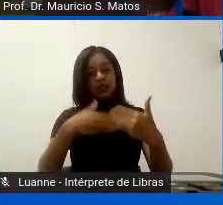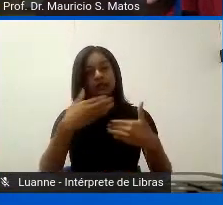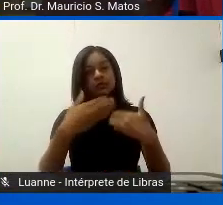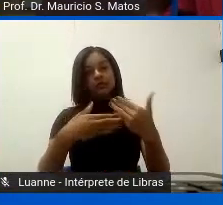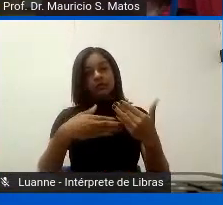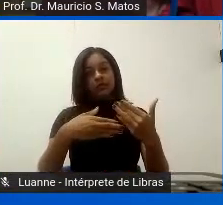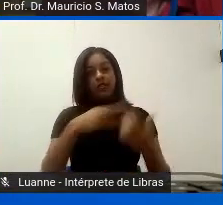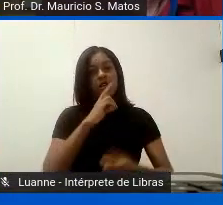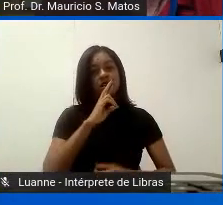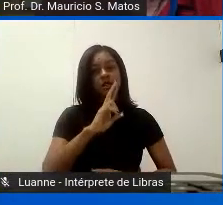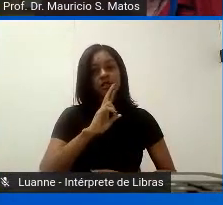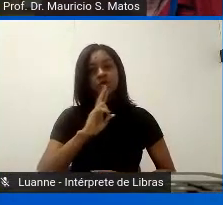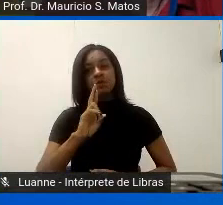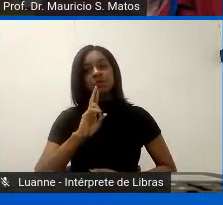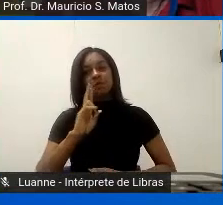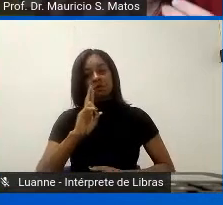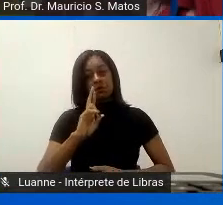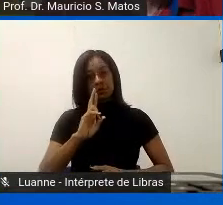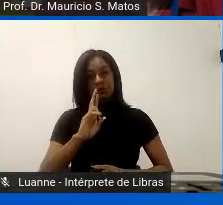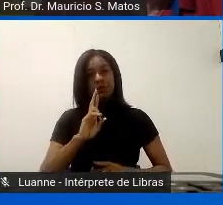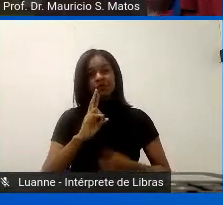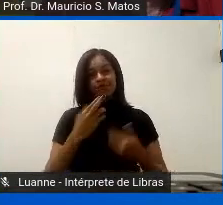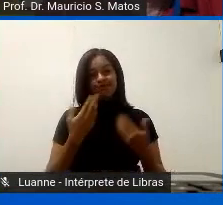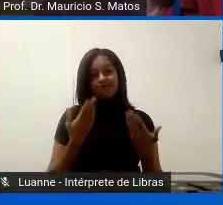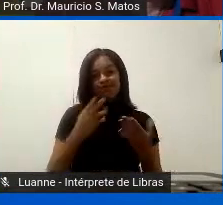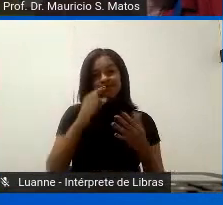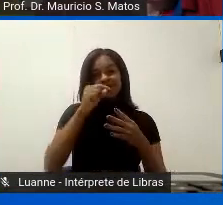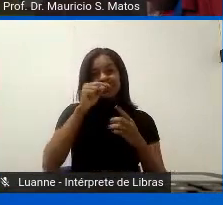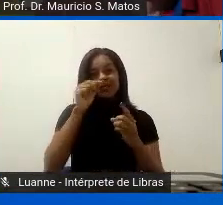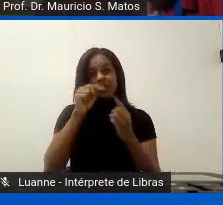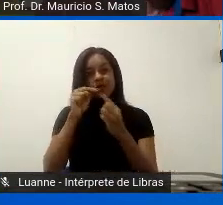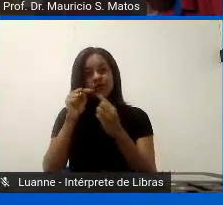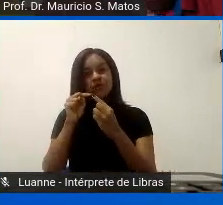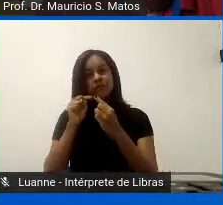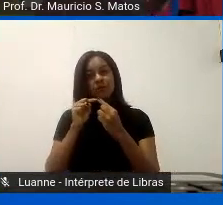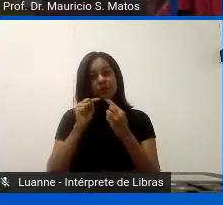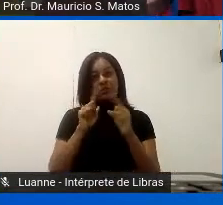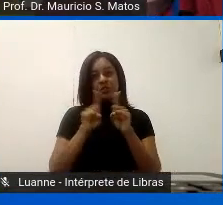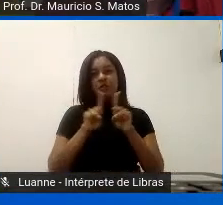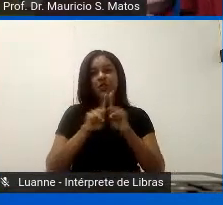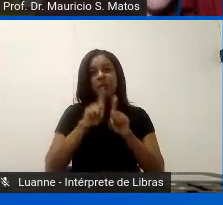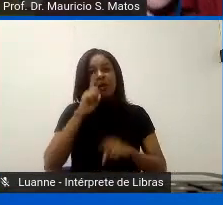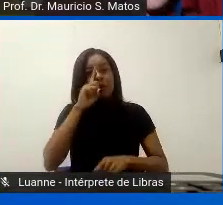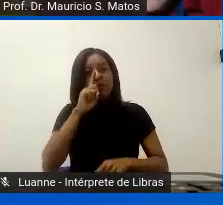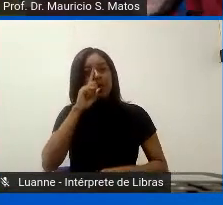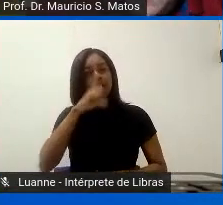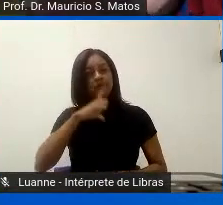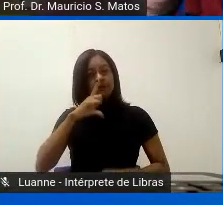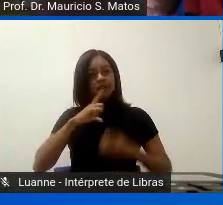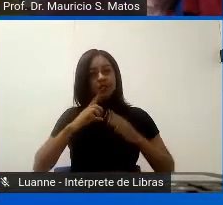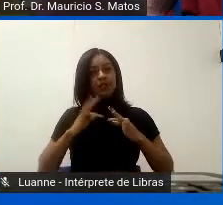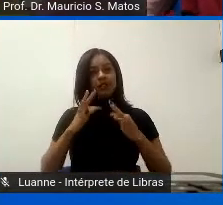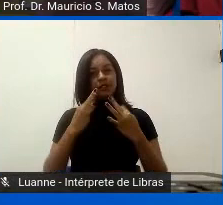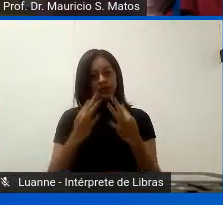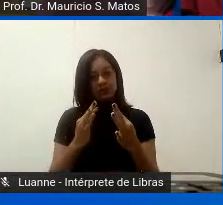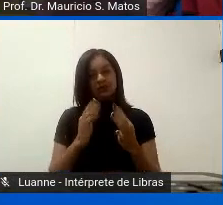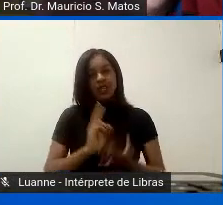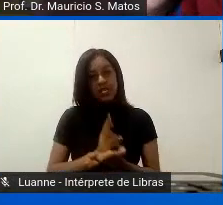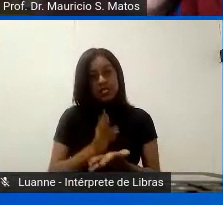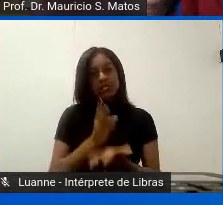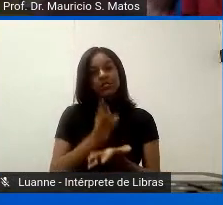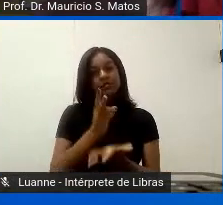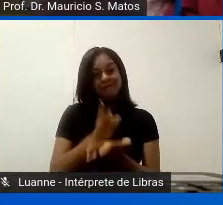e também todos os perigos que se tem relacionado à tecnologia a gente sempre tem que né também levar isso em